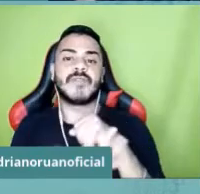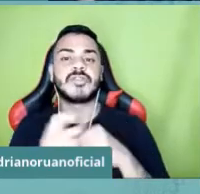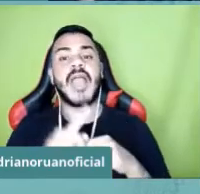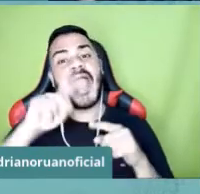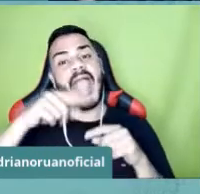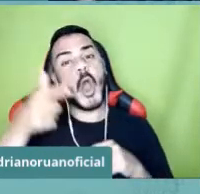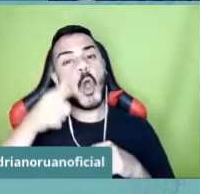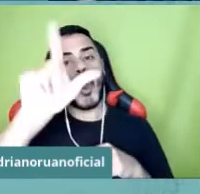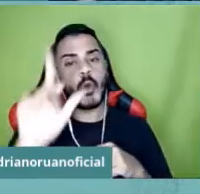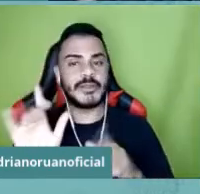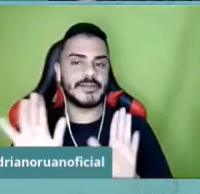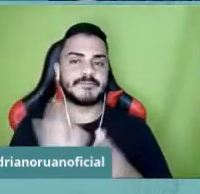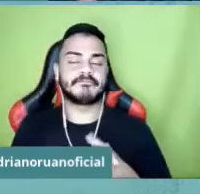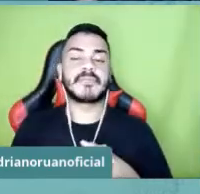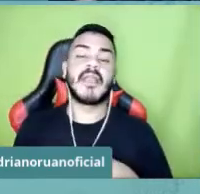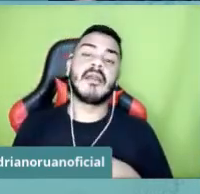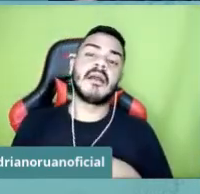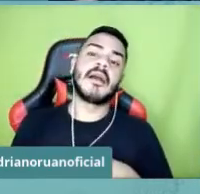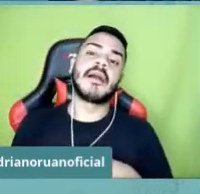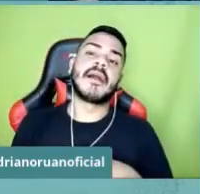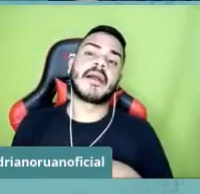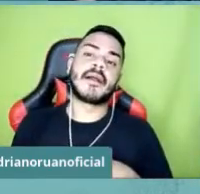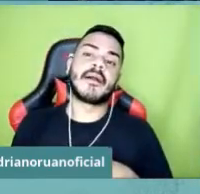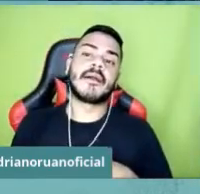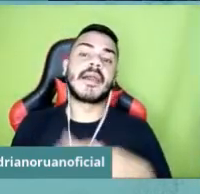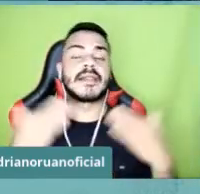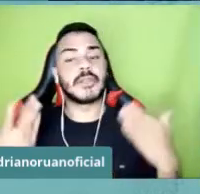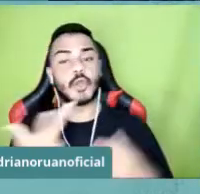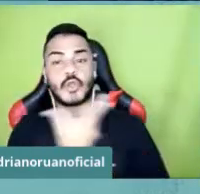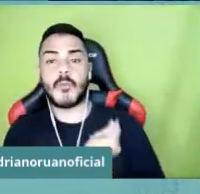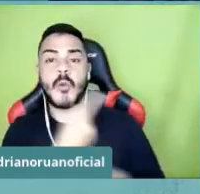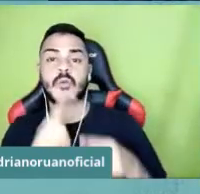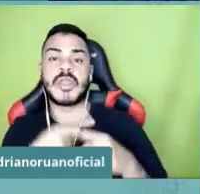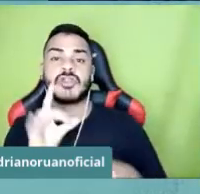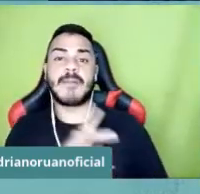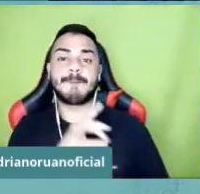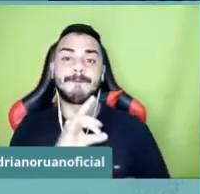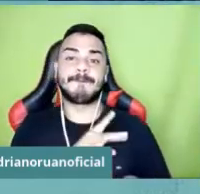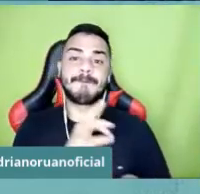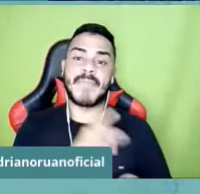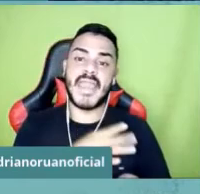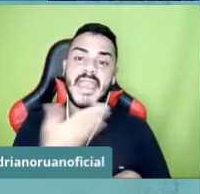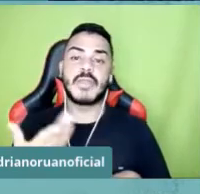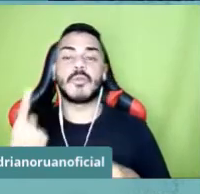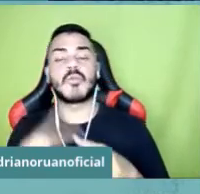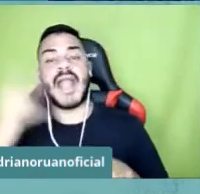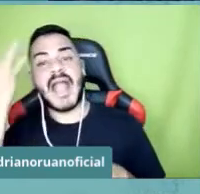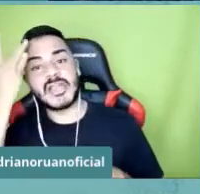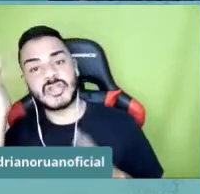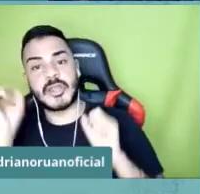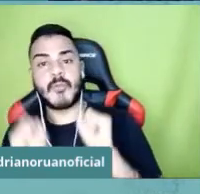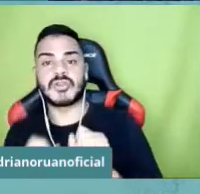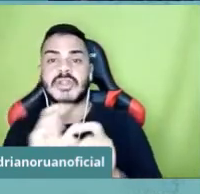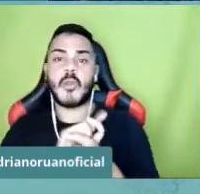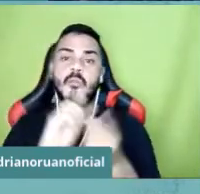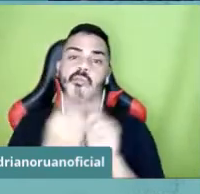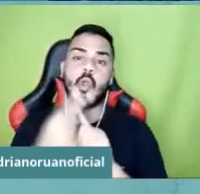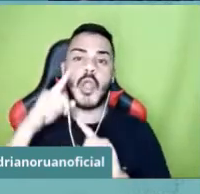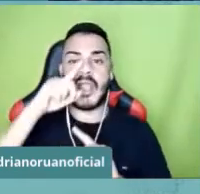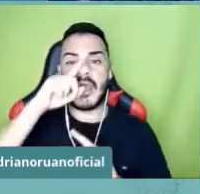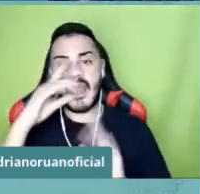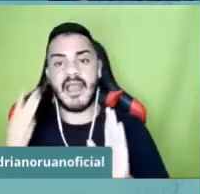vacinas. Não tomou porque tinha medo de tomar vacina, porque acha que pode ter efeito colateral grave,